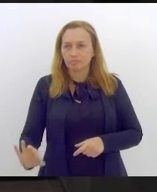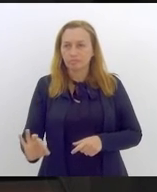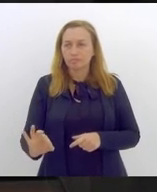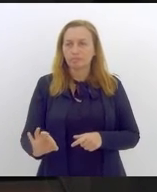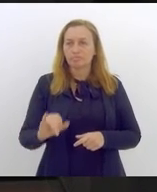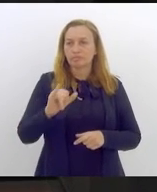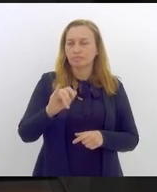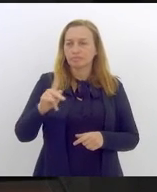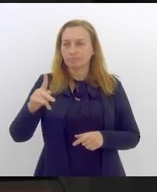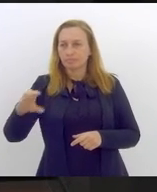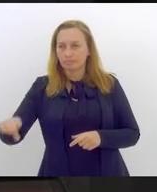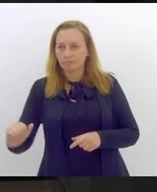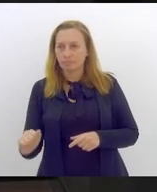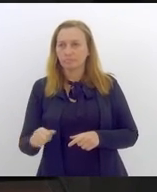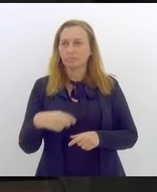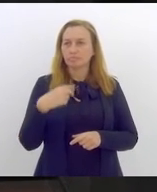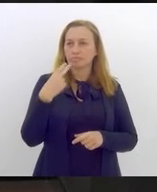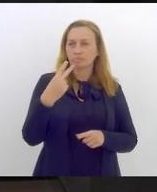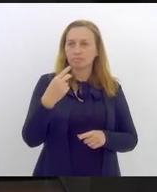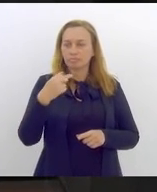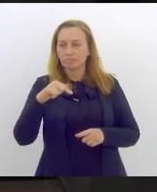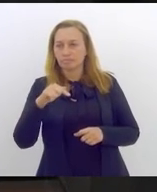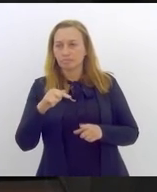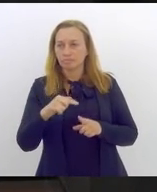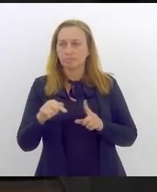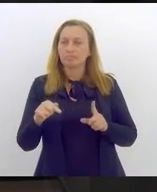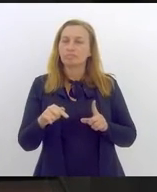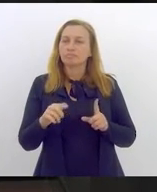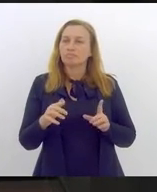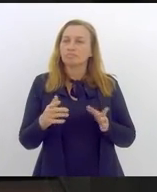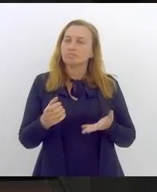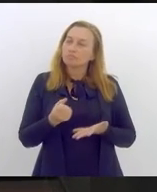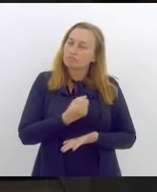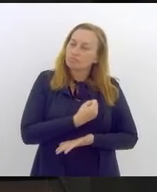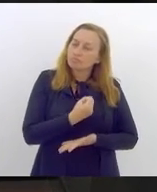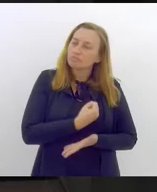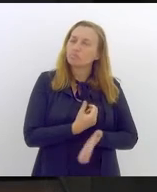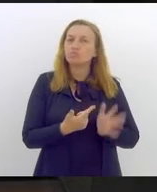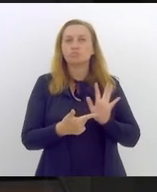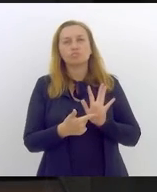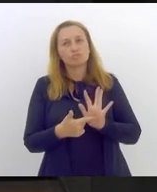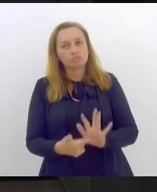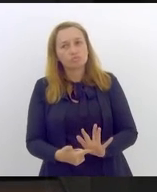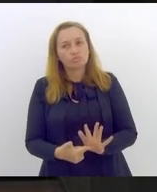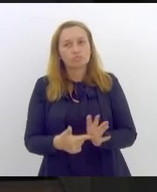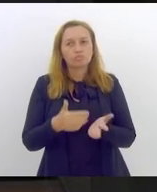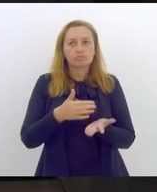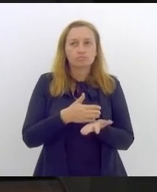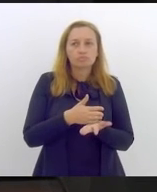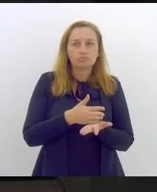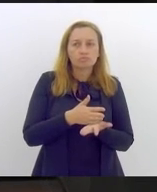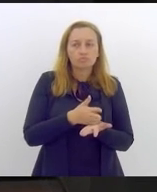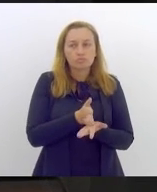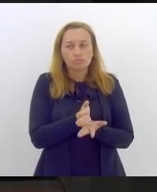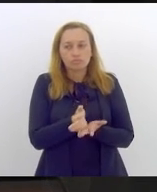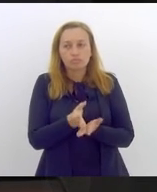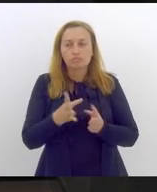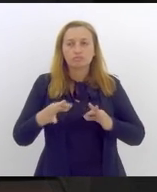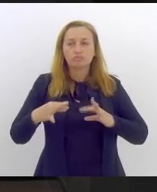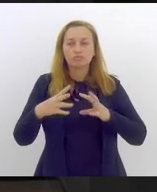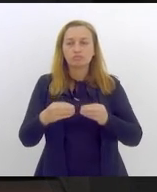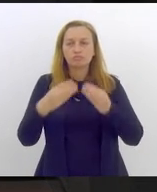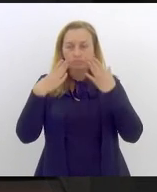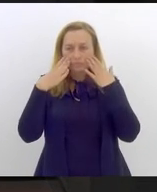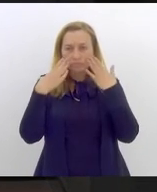cresceu 2/3 é um números que mostram as distorções daquilo que